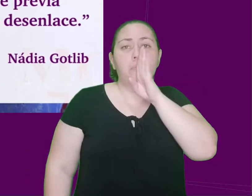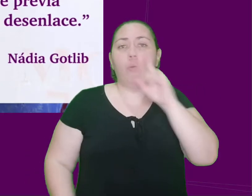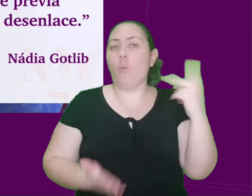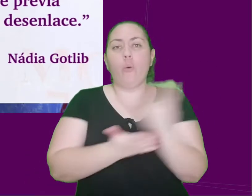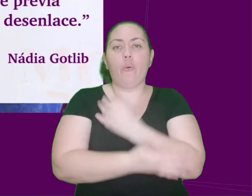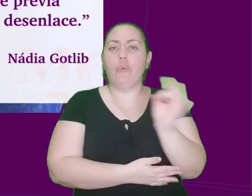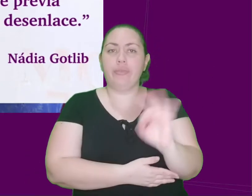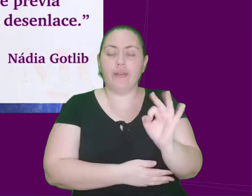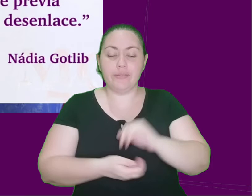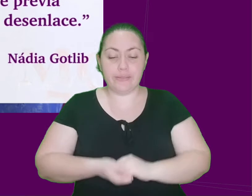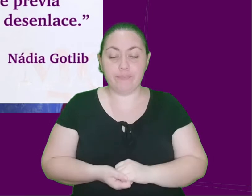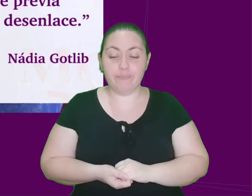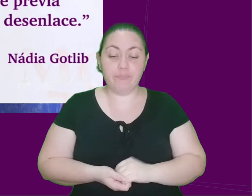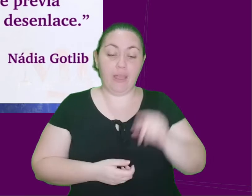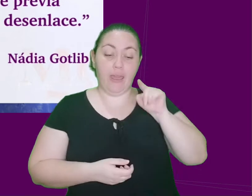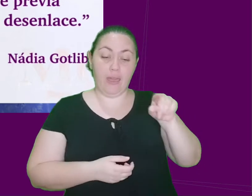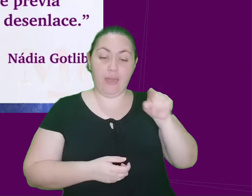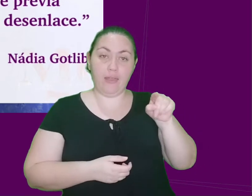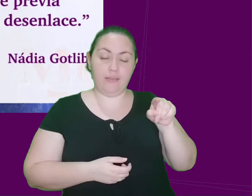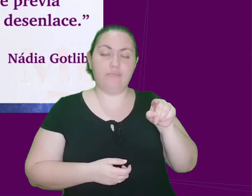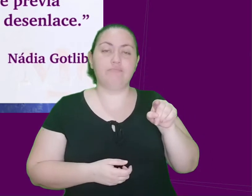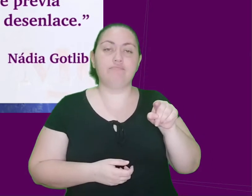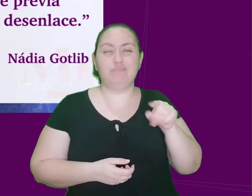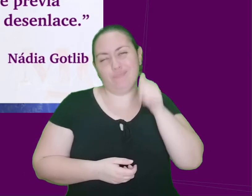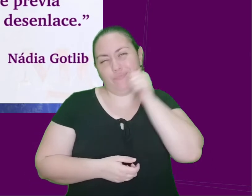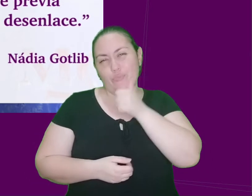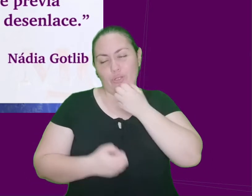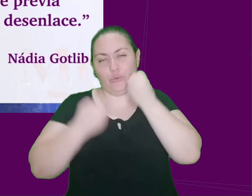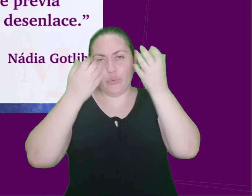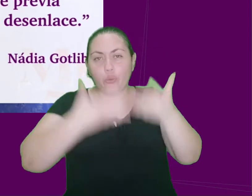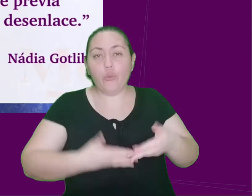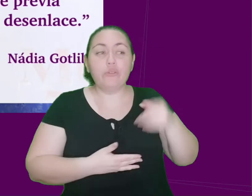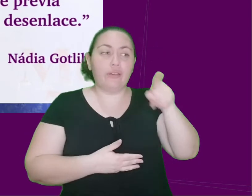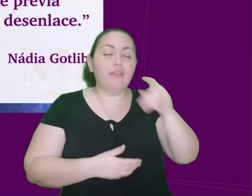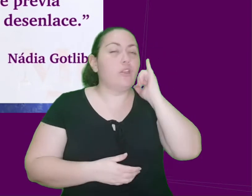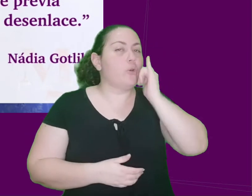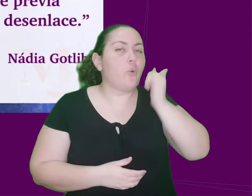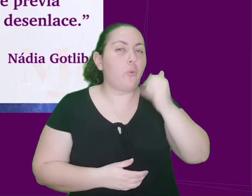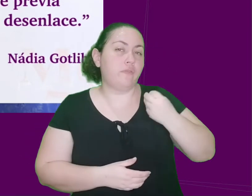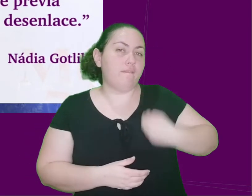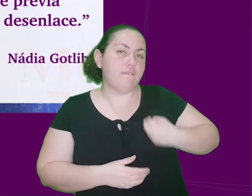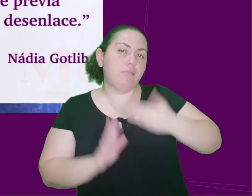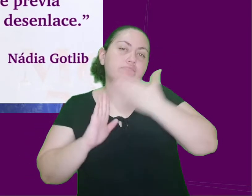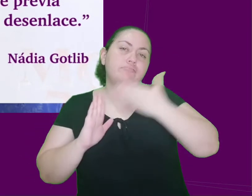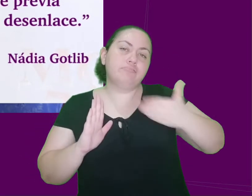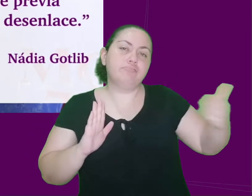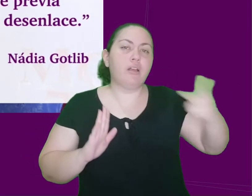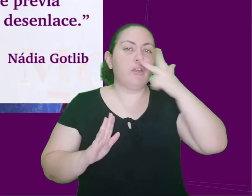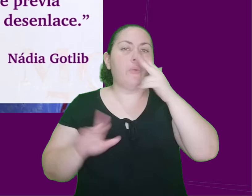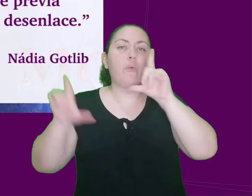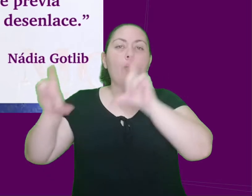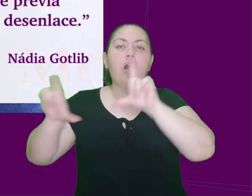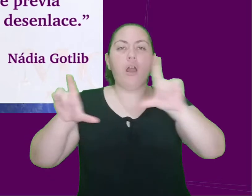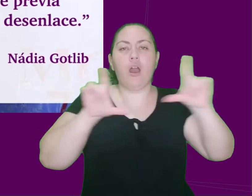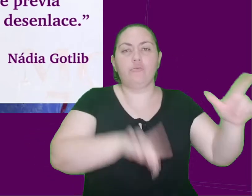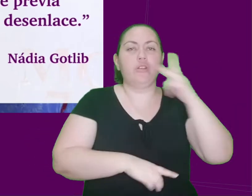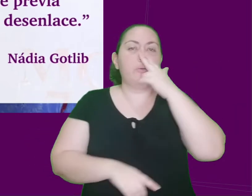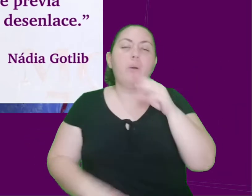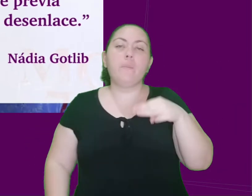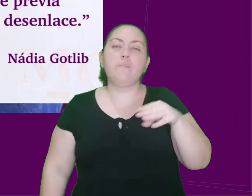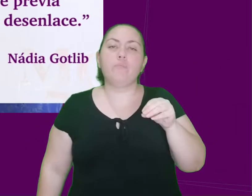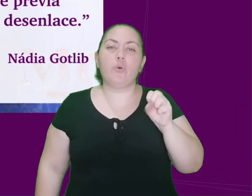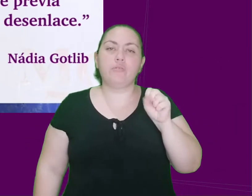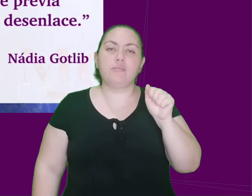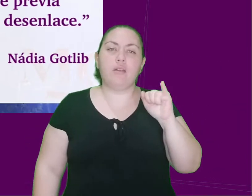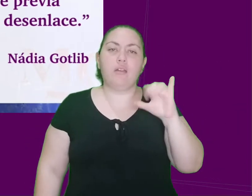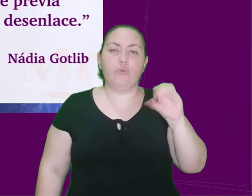acontecer. Tchekov registra os acontecimentos da vida numa sucessão de quadros, como se fosse um mosaico,